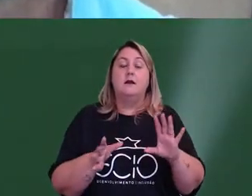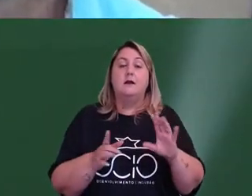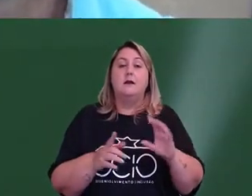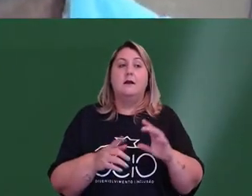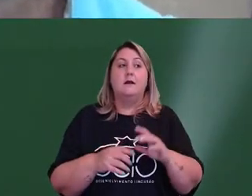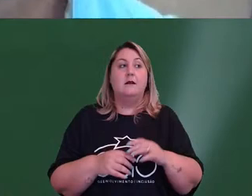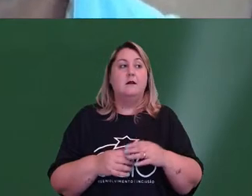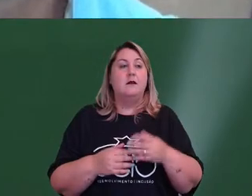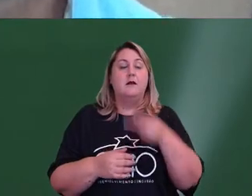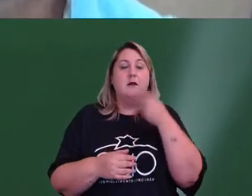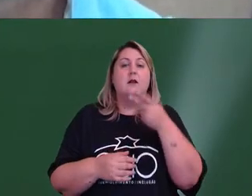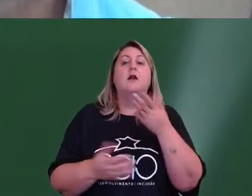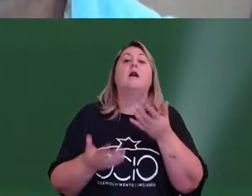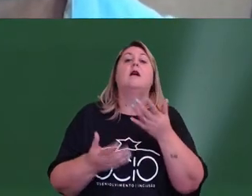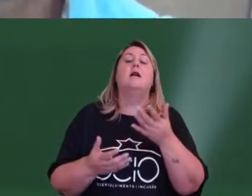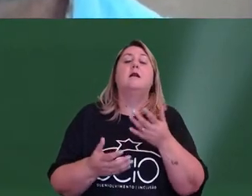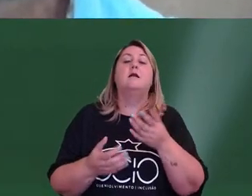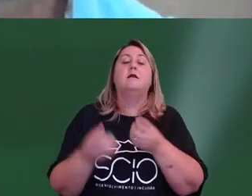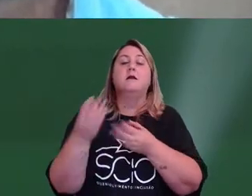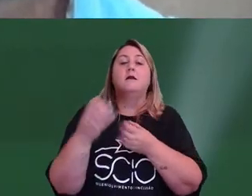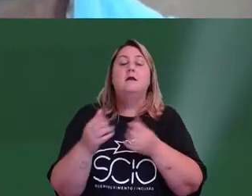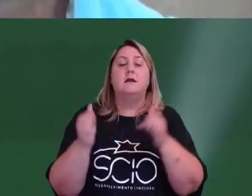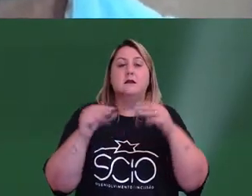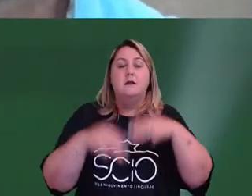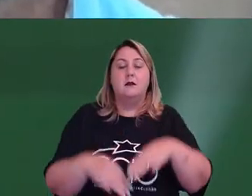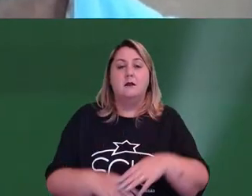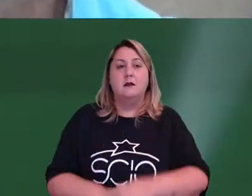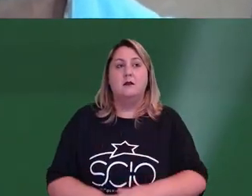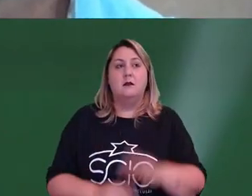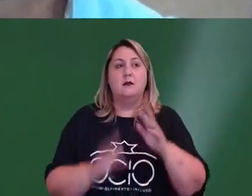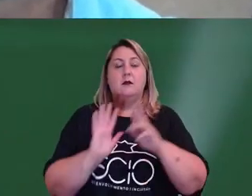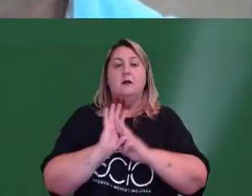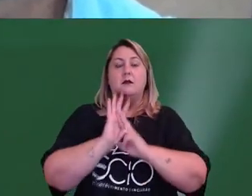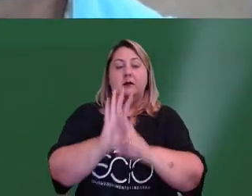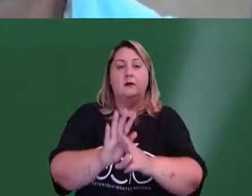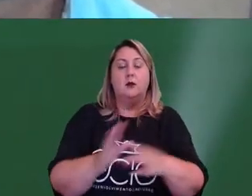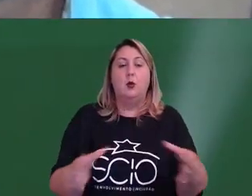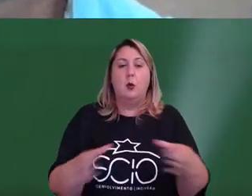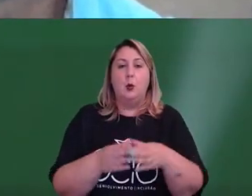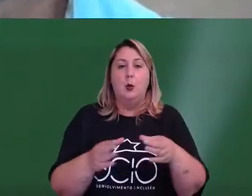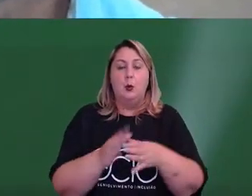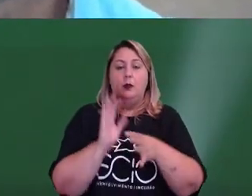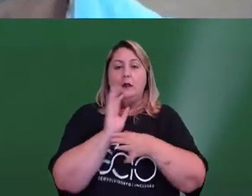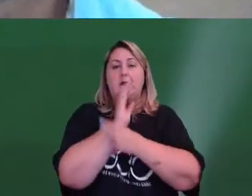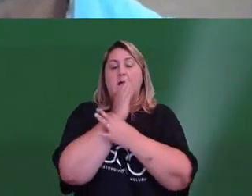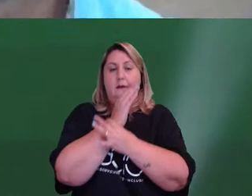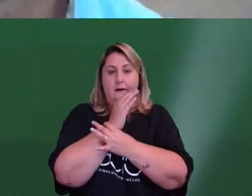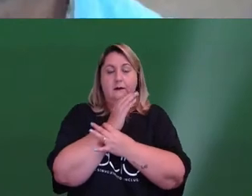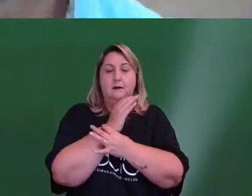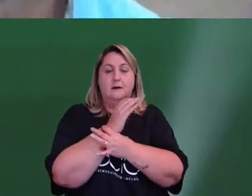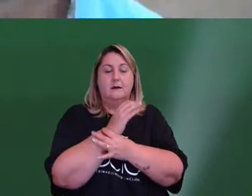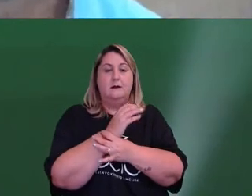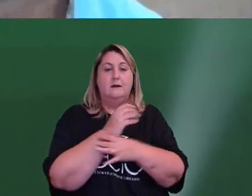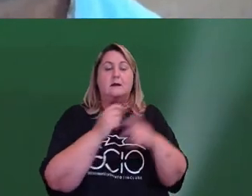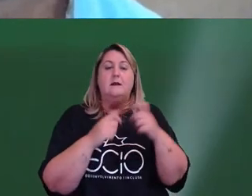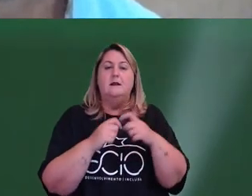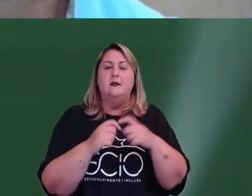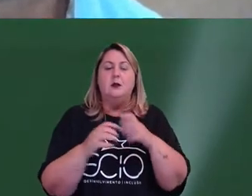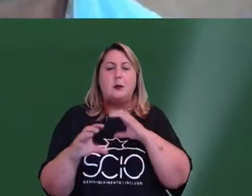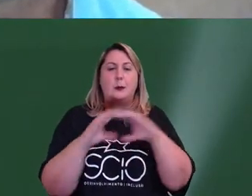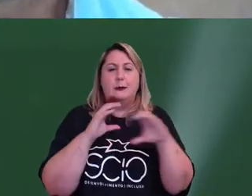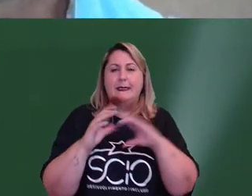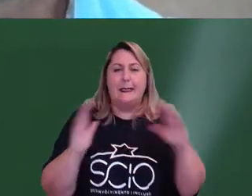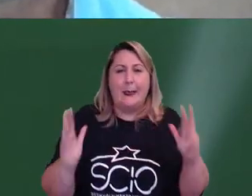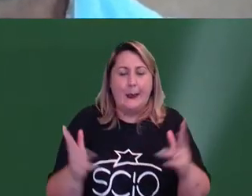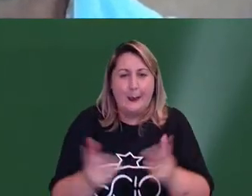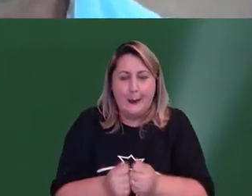palavra para você mandar uma mensagem final, representando toda a sua equipe de segurança, de medicina, a galera da